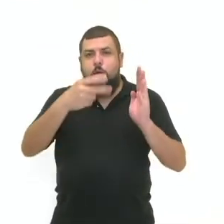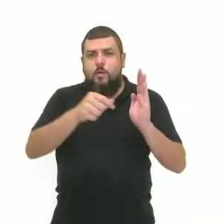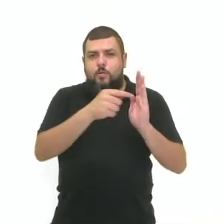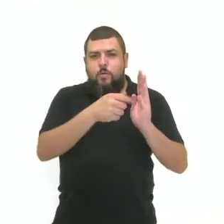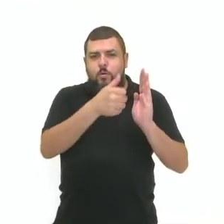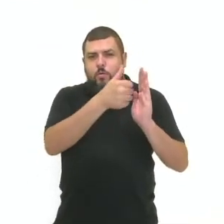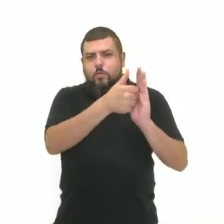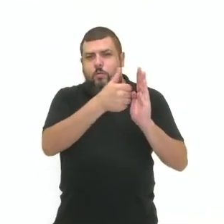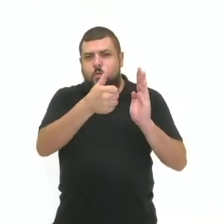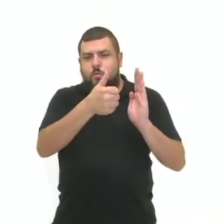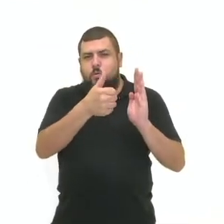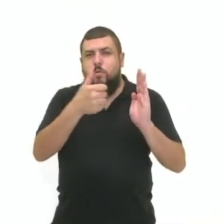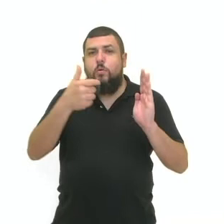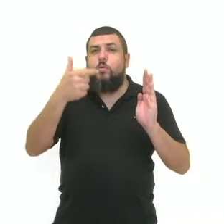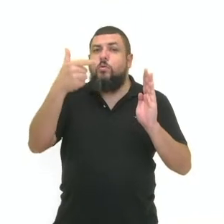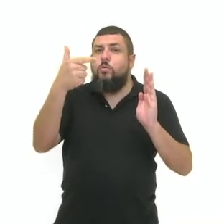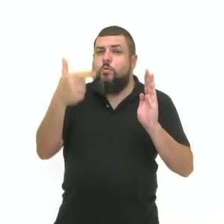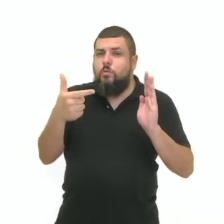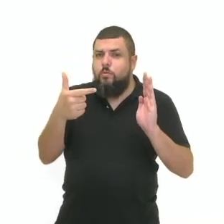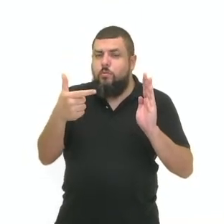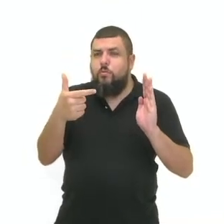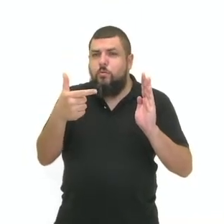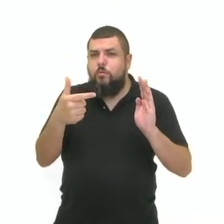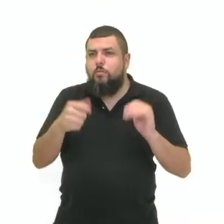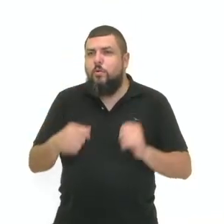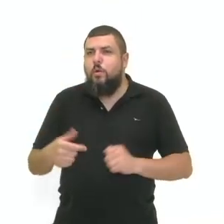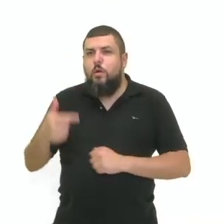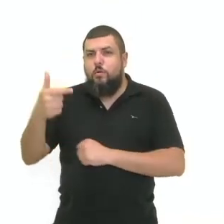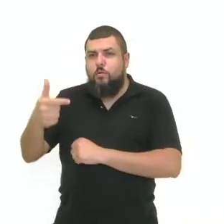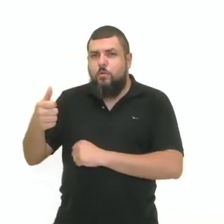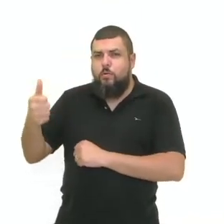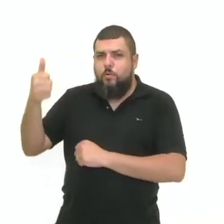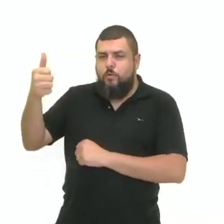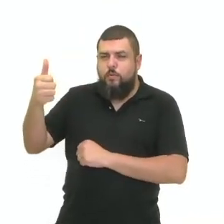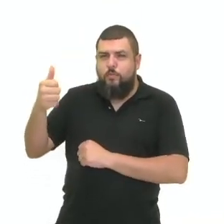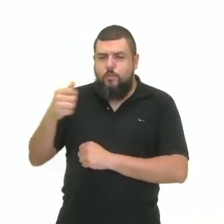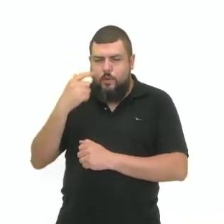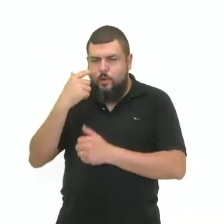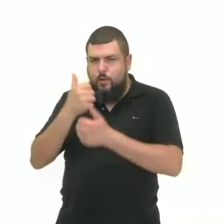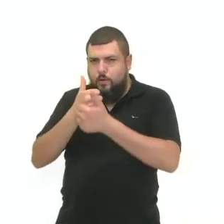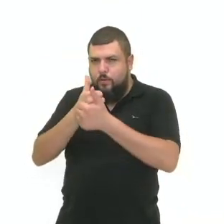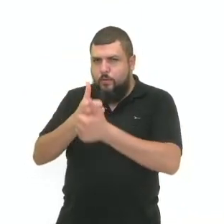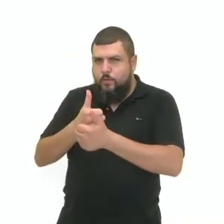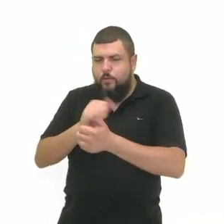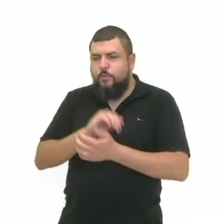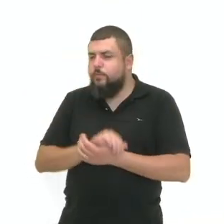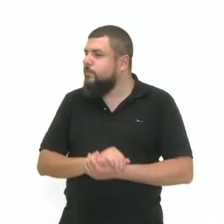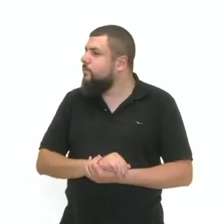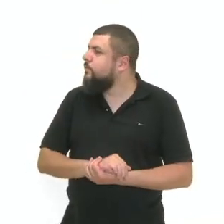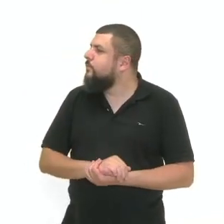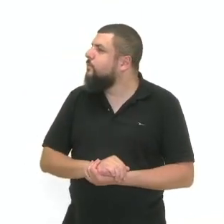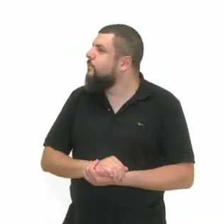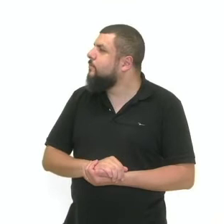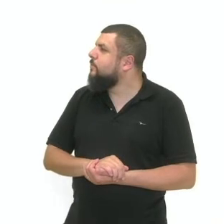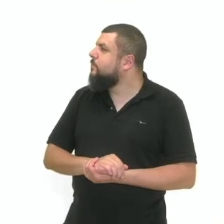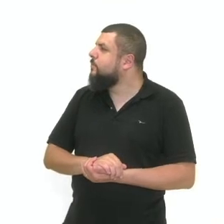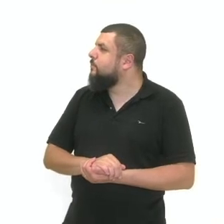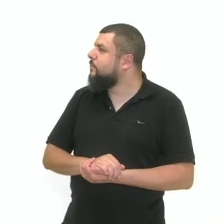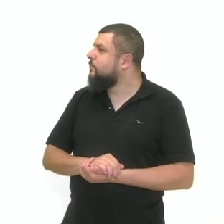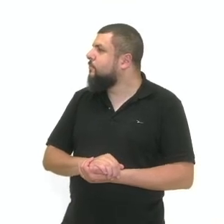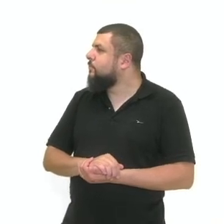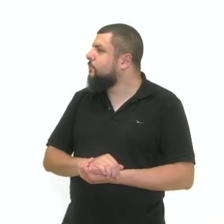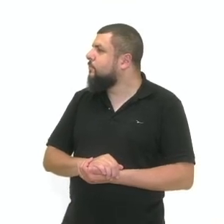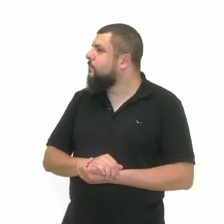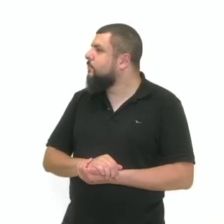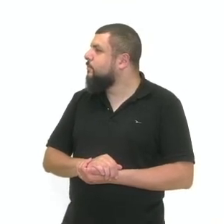mais 1, 2. Logo, 2 elevado a 1 é o próprio 2. Terceira linha, 1 mais 2 mais 1,